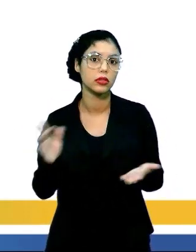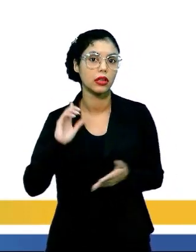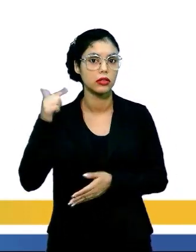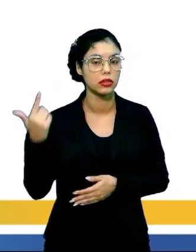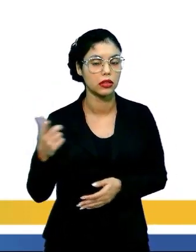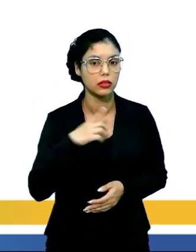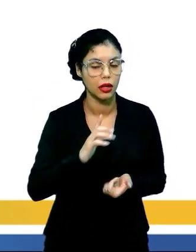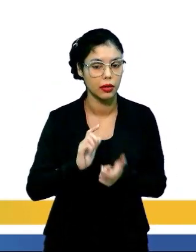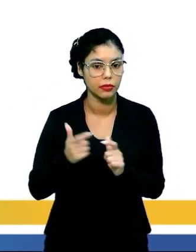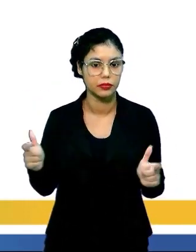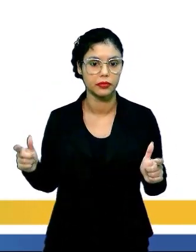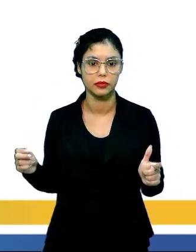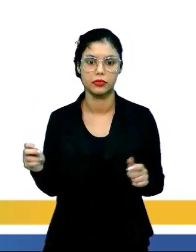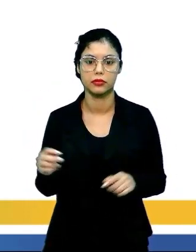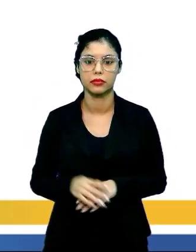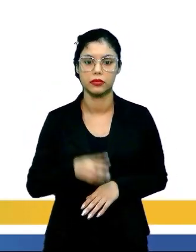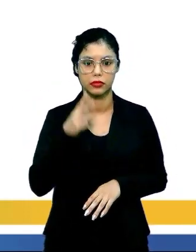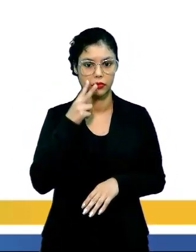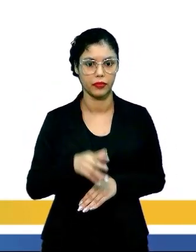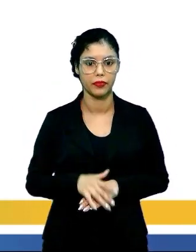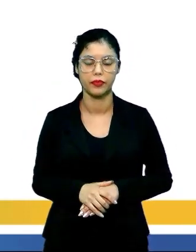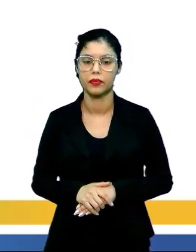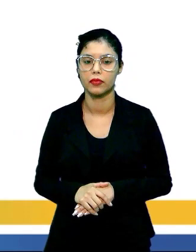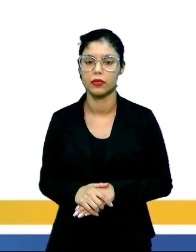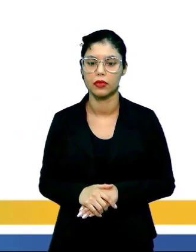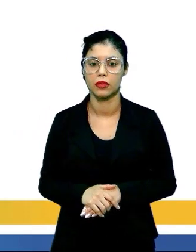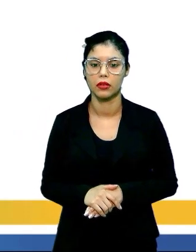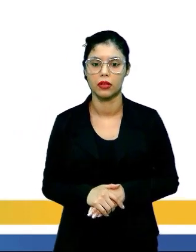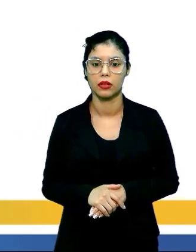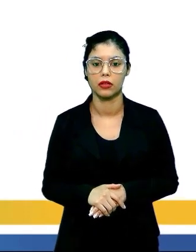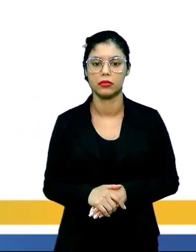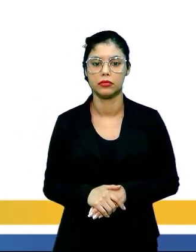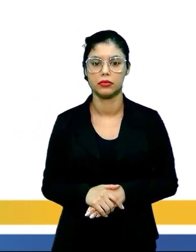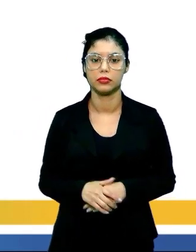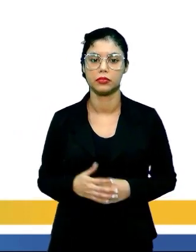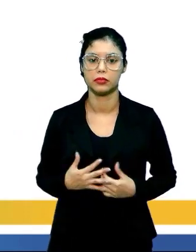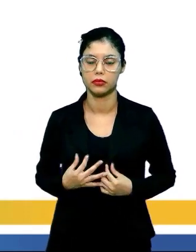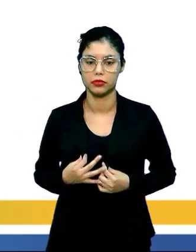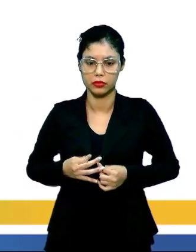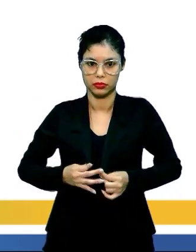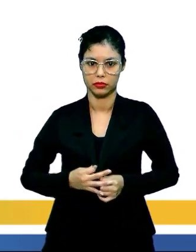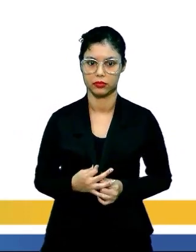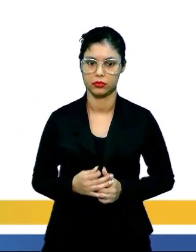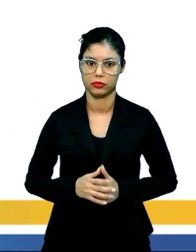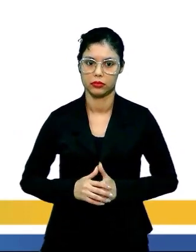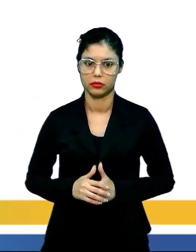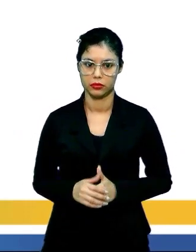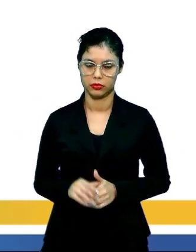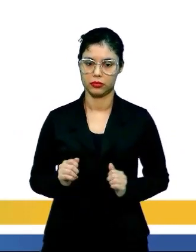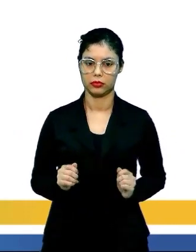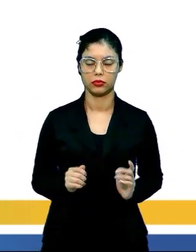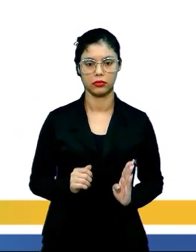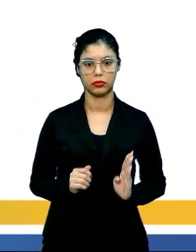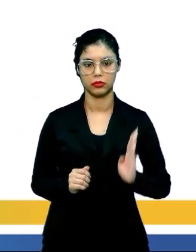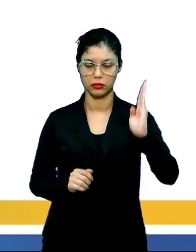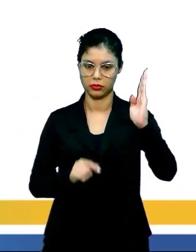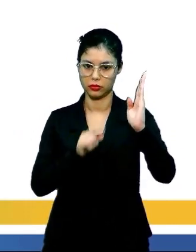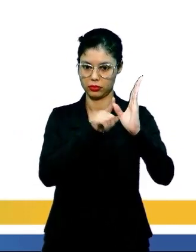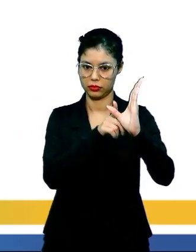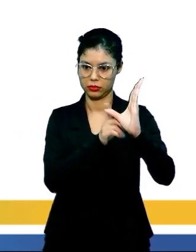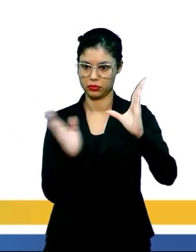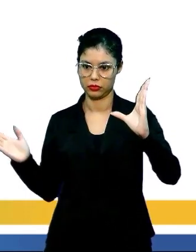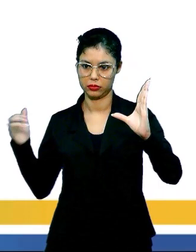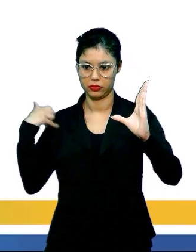Aquilo que tem a maior frequência. Então, bora lá comigo? Aqui eu tenho a frequência de ocorrência e as